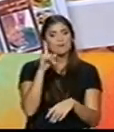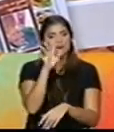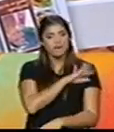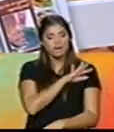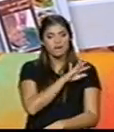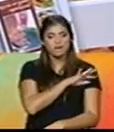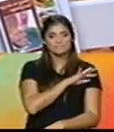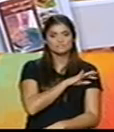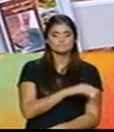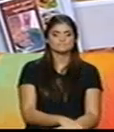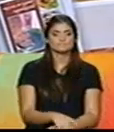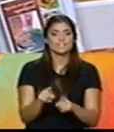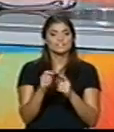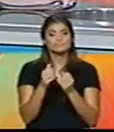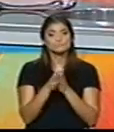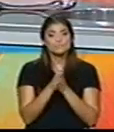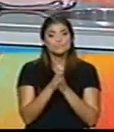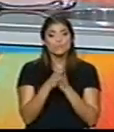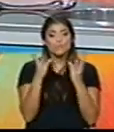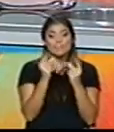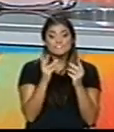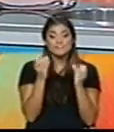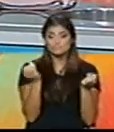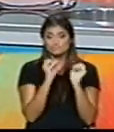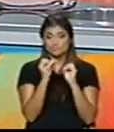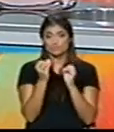peso nas mãos, era tudo a olho. Aqueles cheiros,